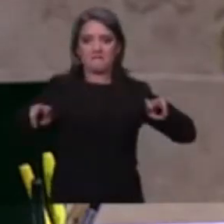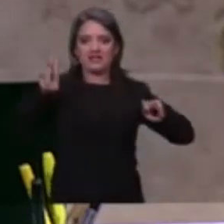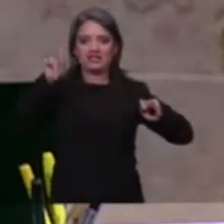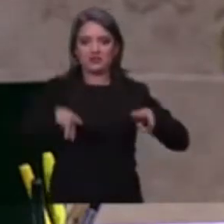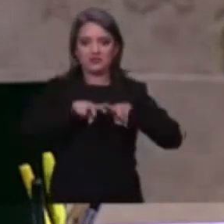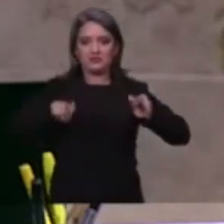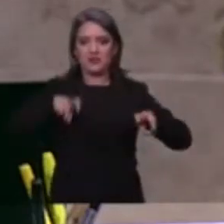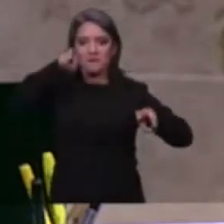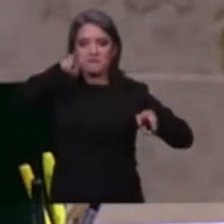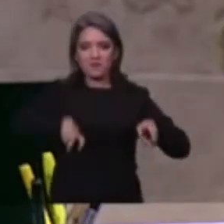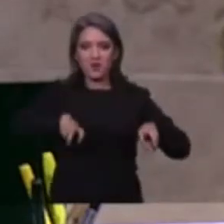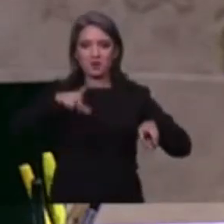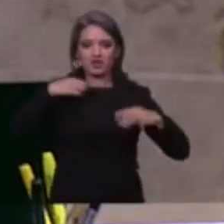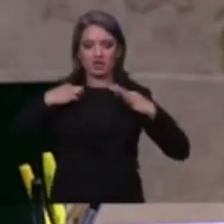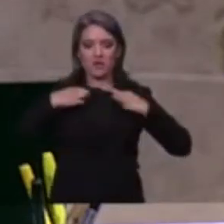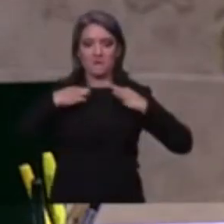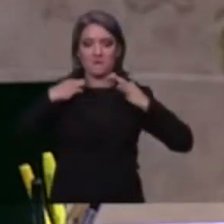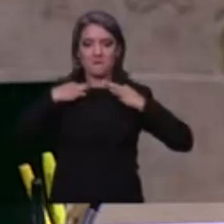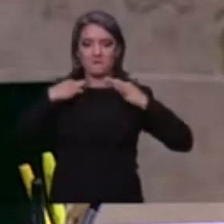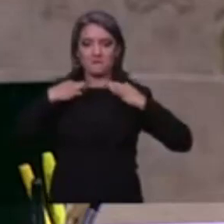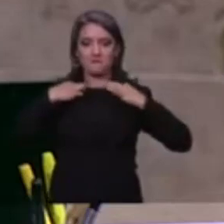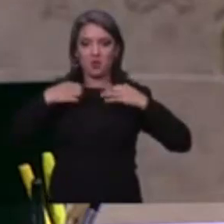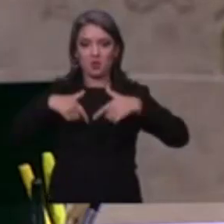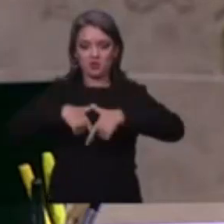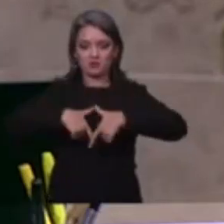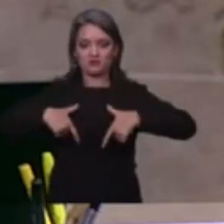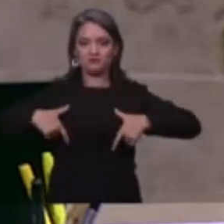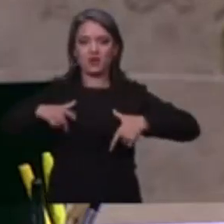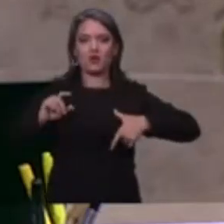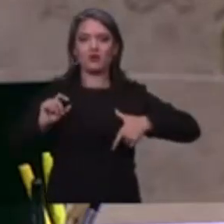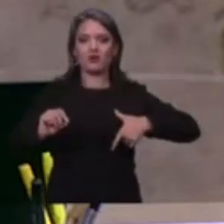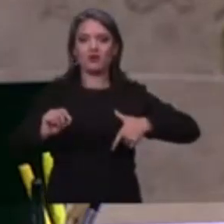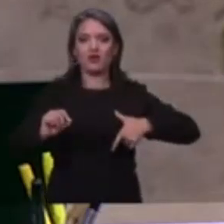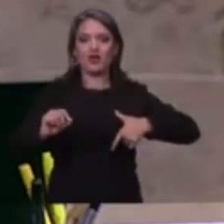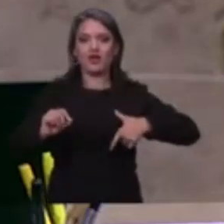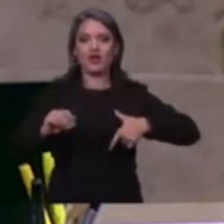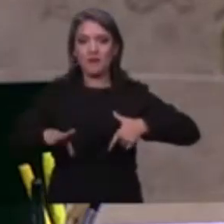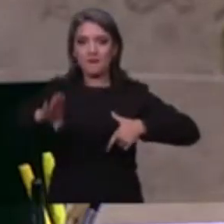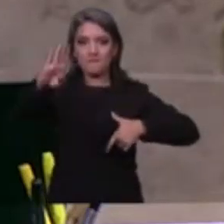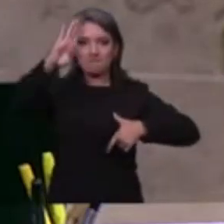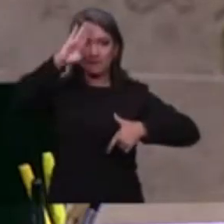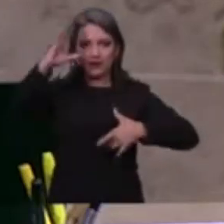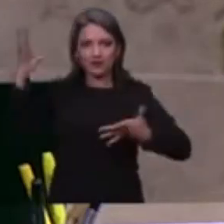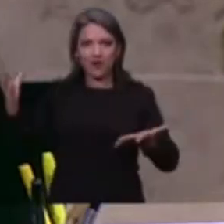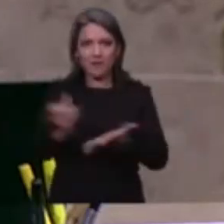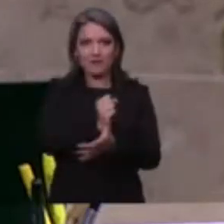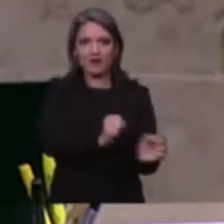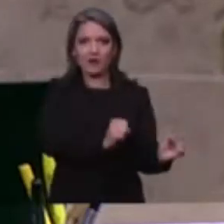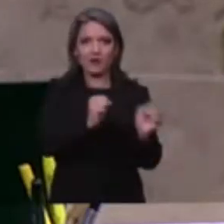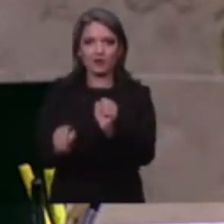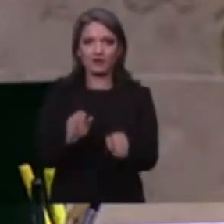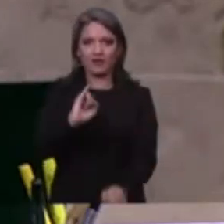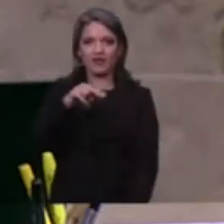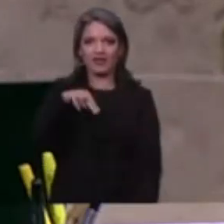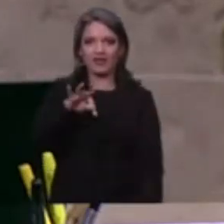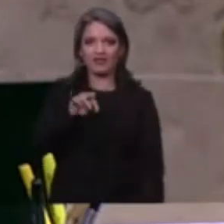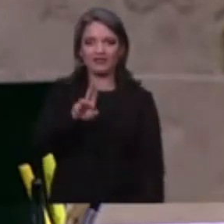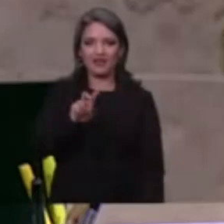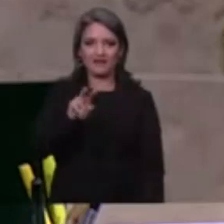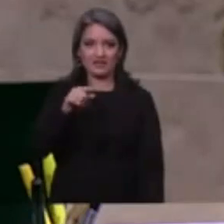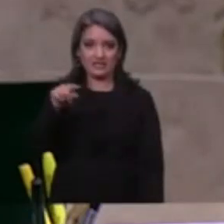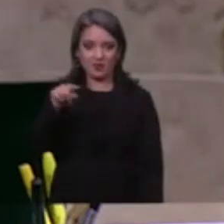Federal, usando camiseta ostentando os dizeres "Intervenção Militar Federal". No